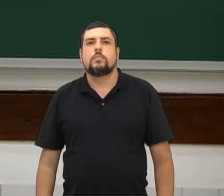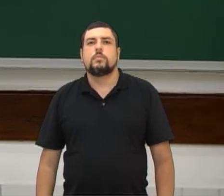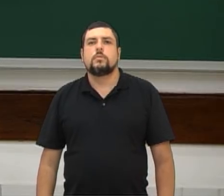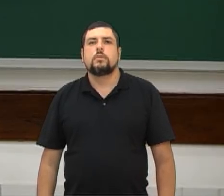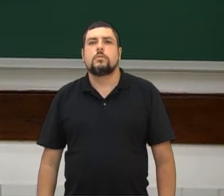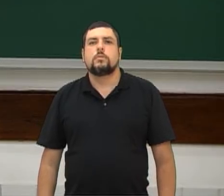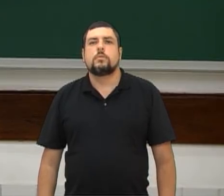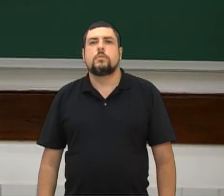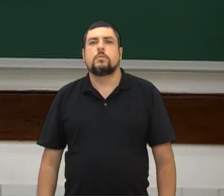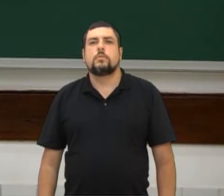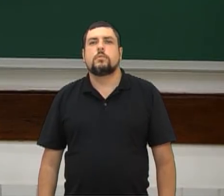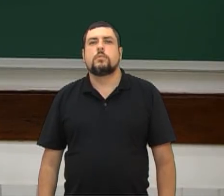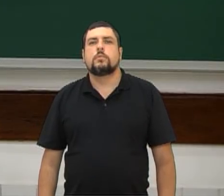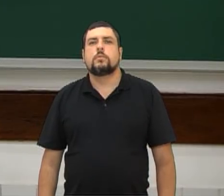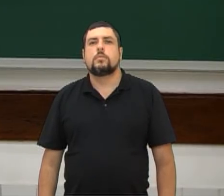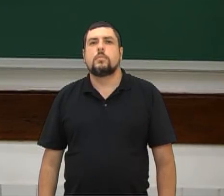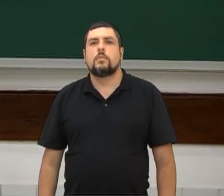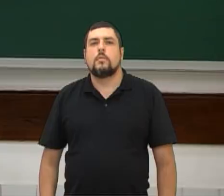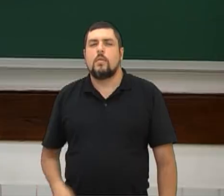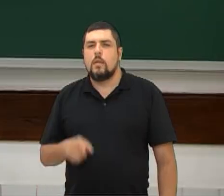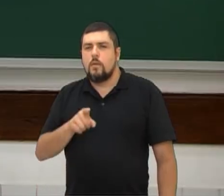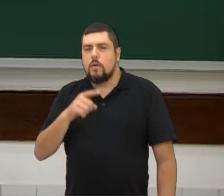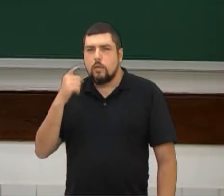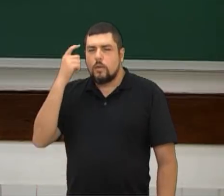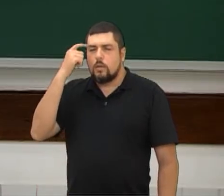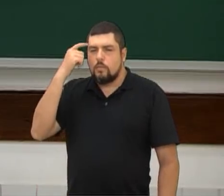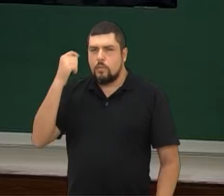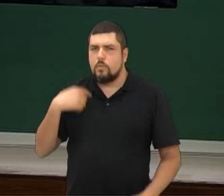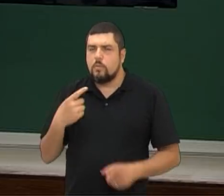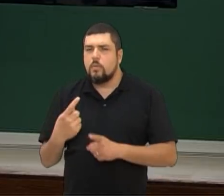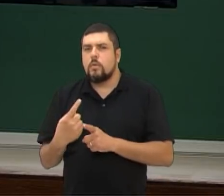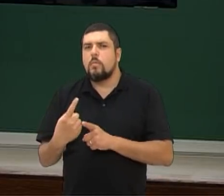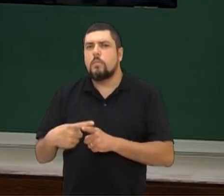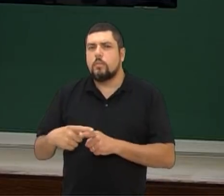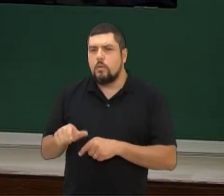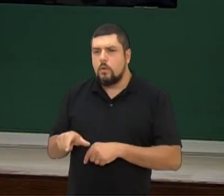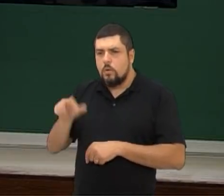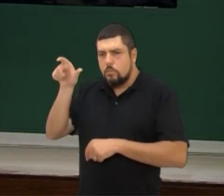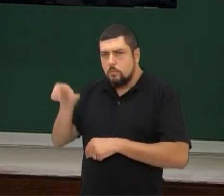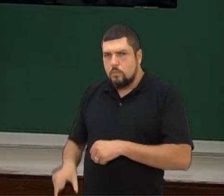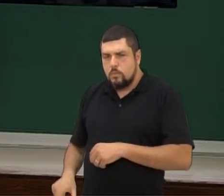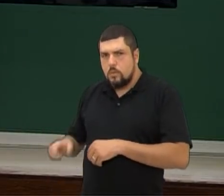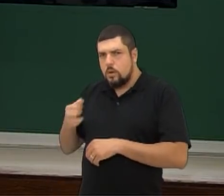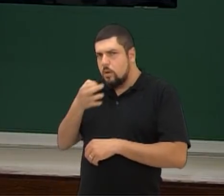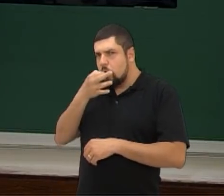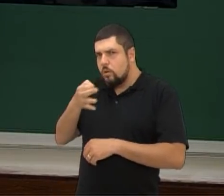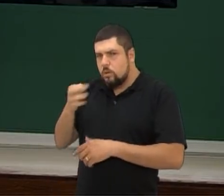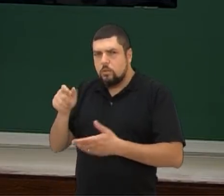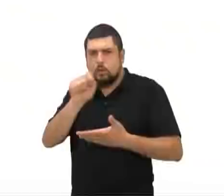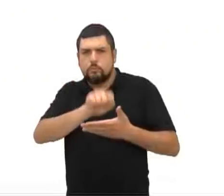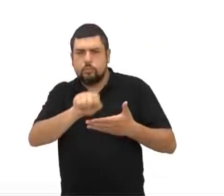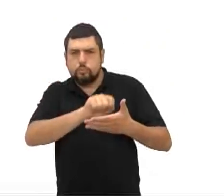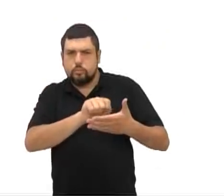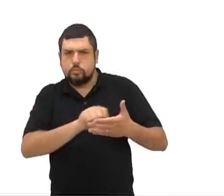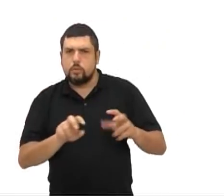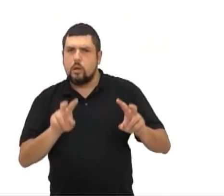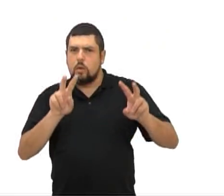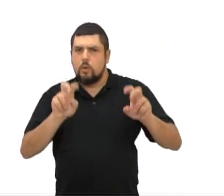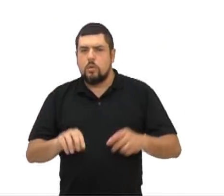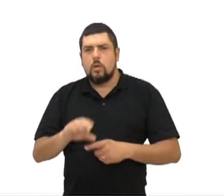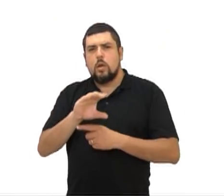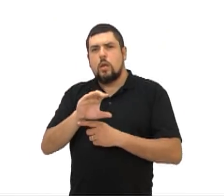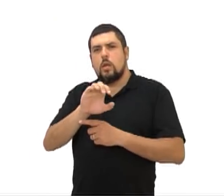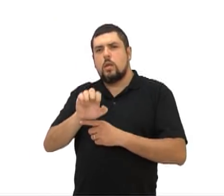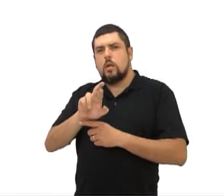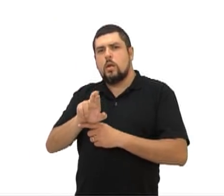Então, conseguiram pensar aí a respeito de qual a intenção do crítico ao utilizar esse termo? Coloquei como resposta para